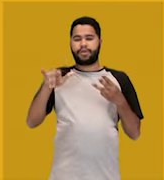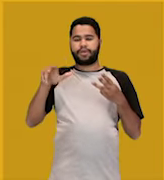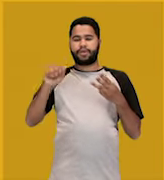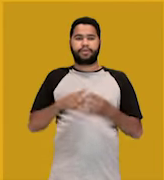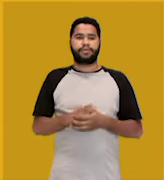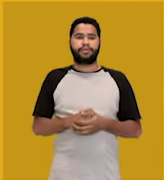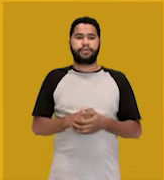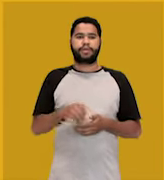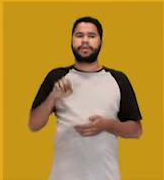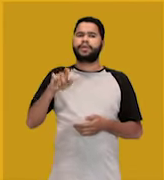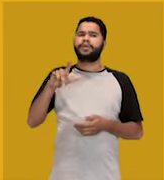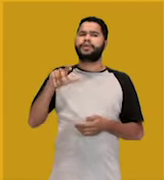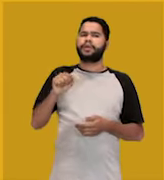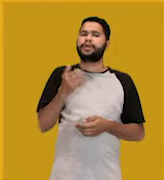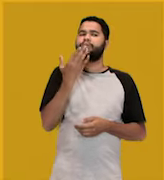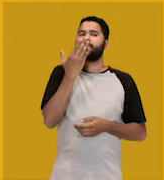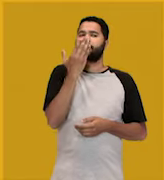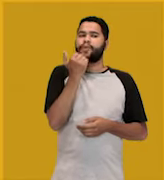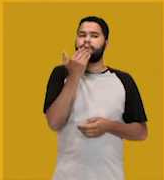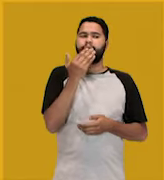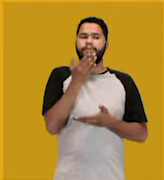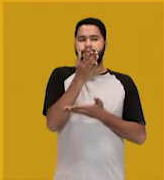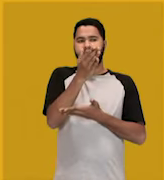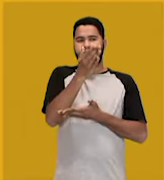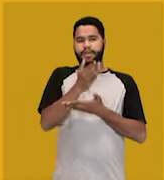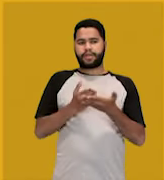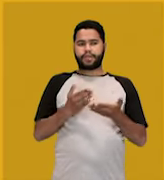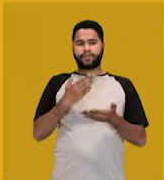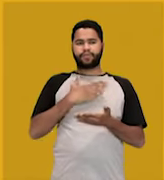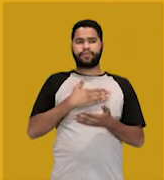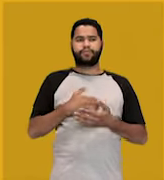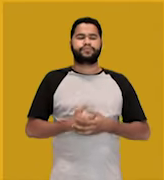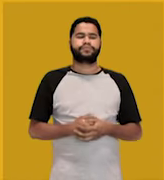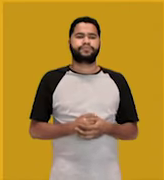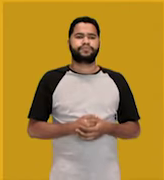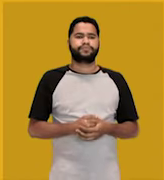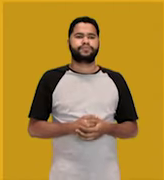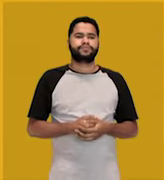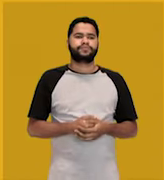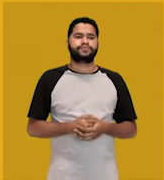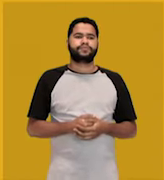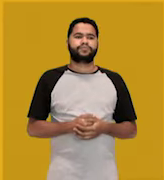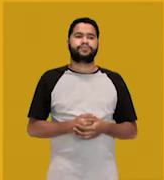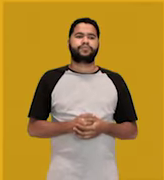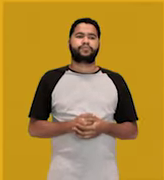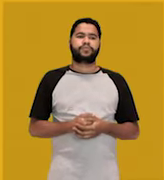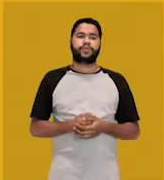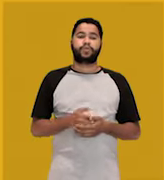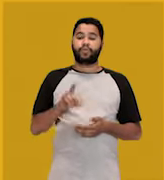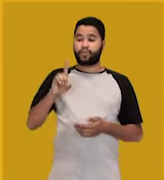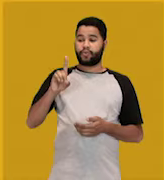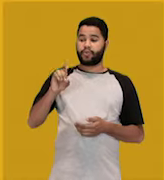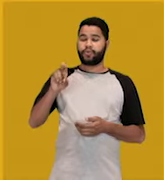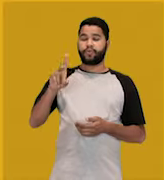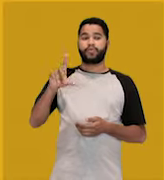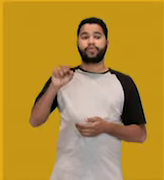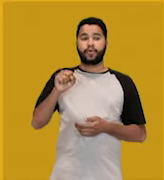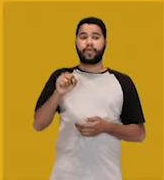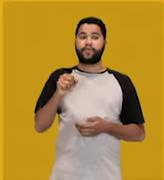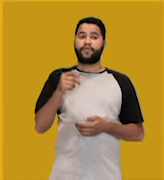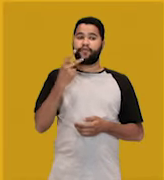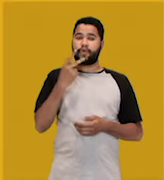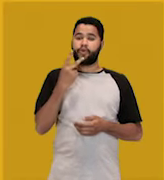A Eliana falou, eu comi metade do meu chocolate, o meio. Eu comi